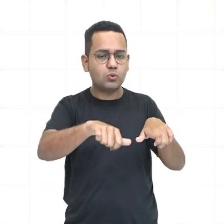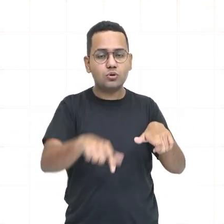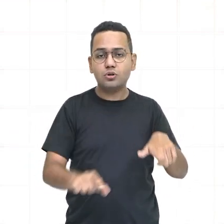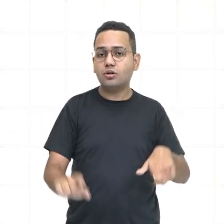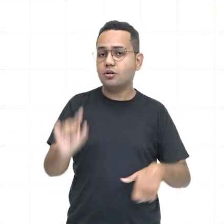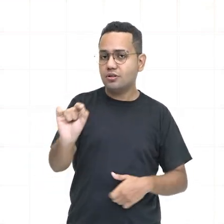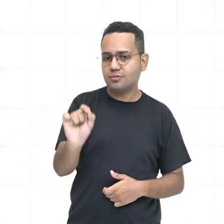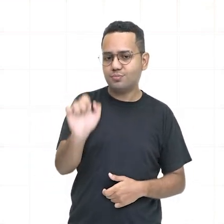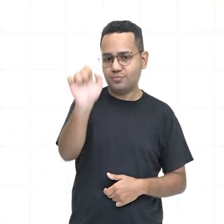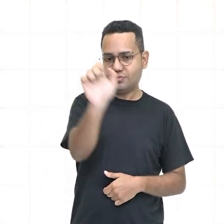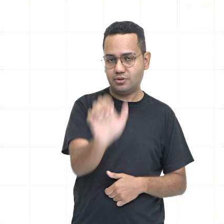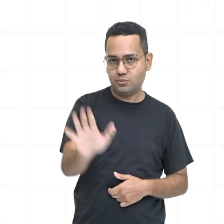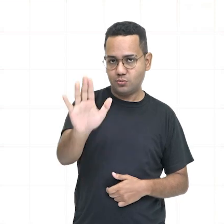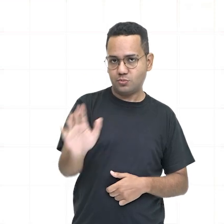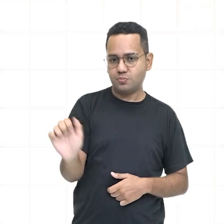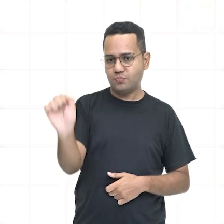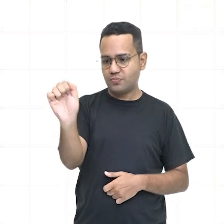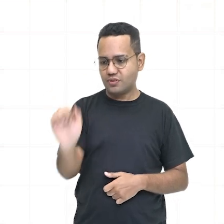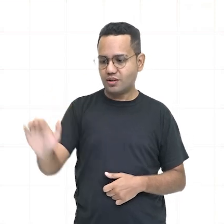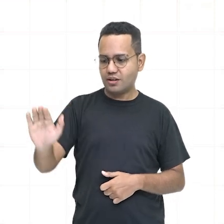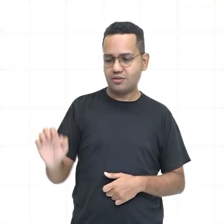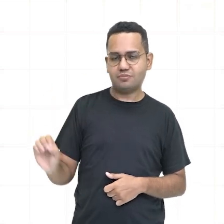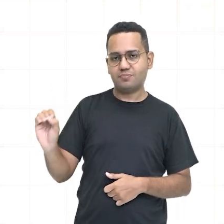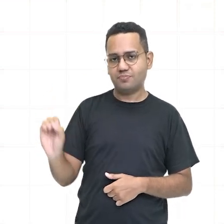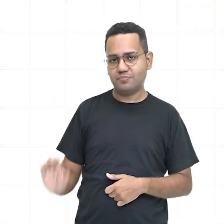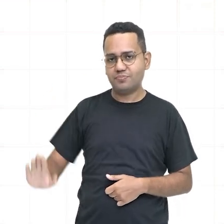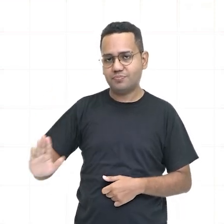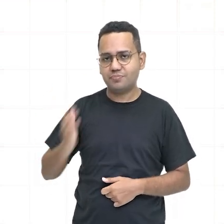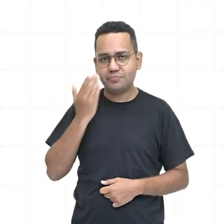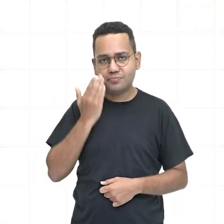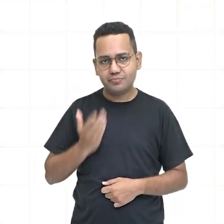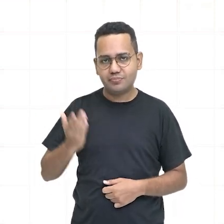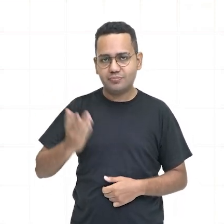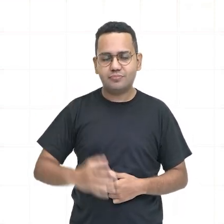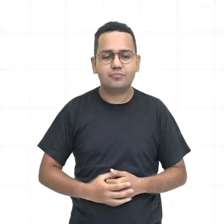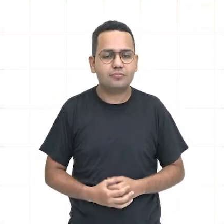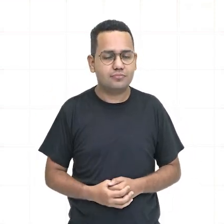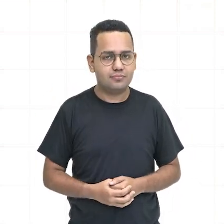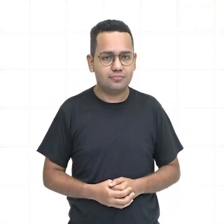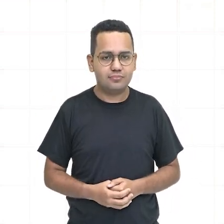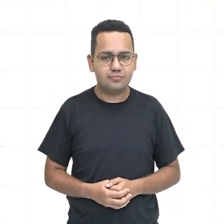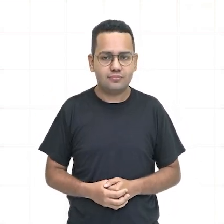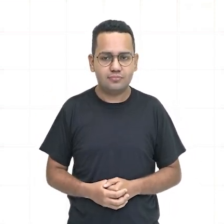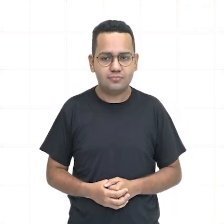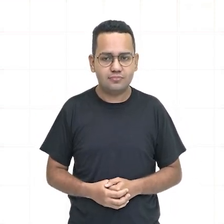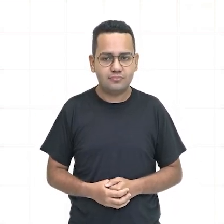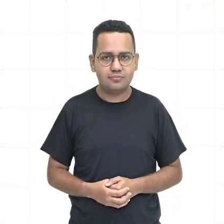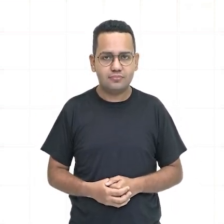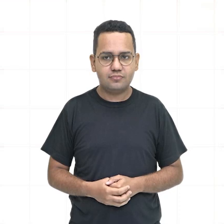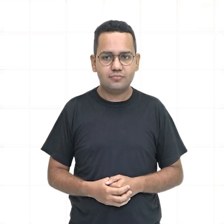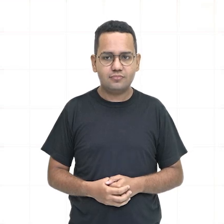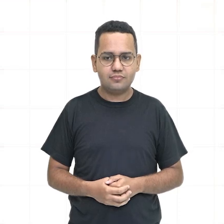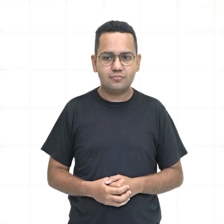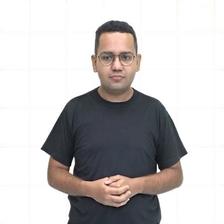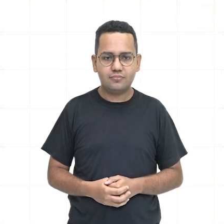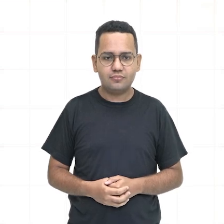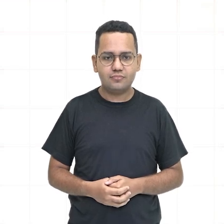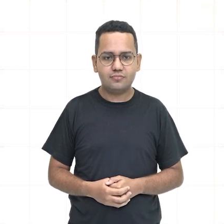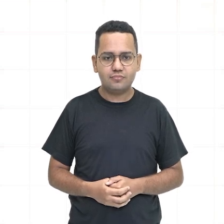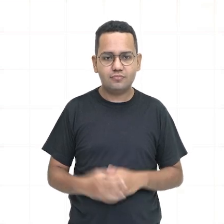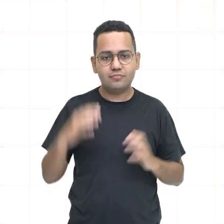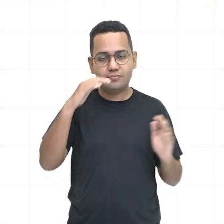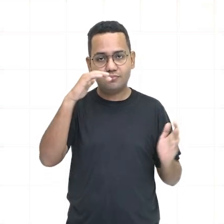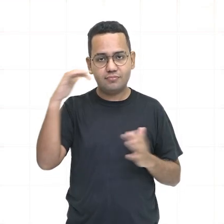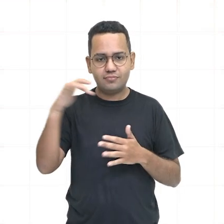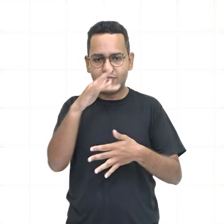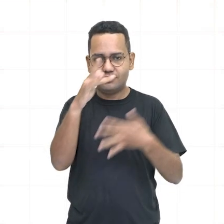as transformações nas paisagens na Europa, na Ásia e na Oceania, a parte 2, não é isso?